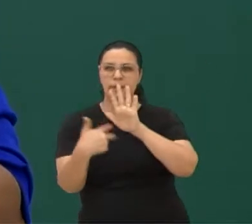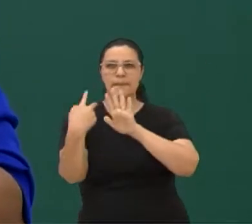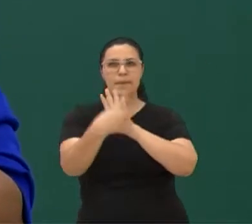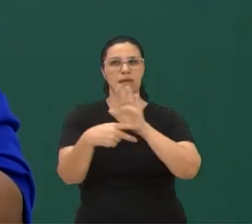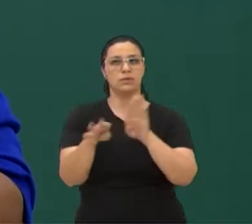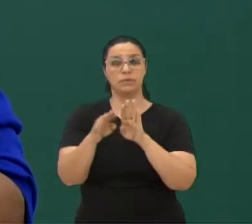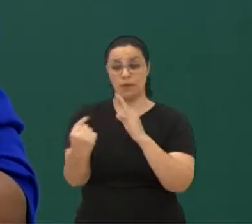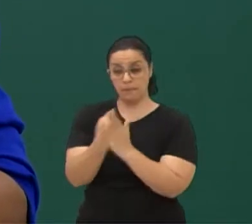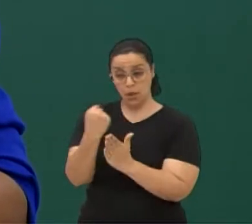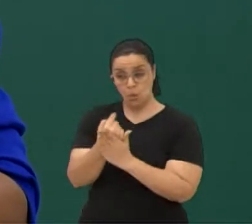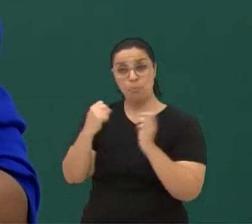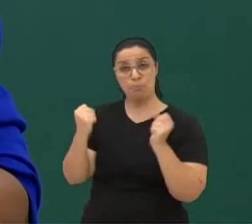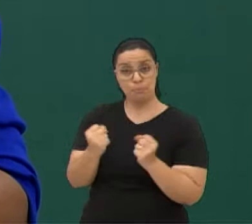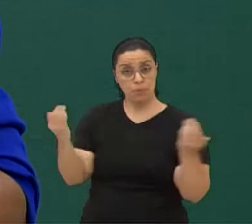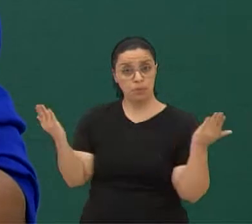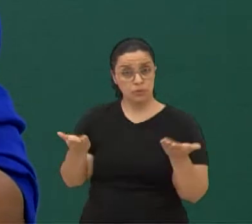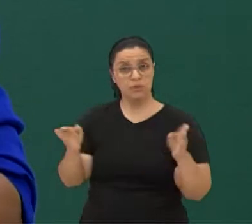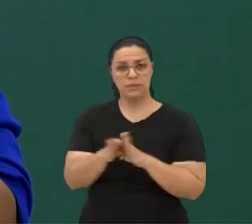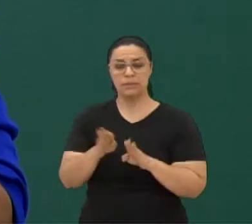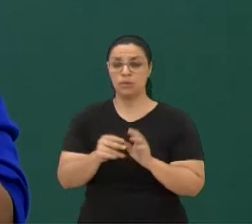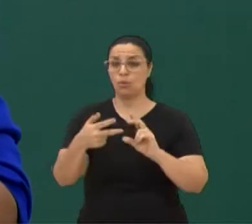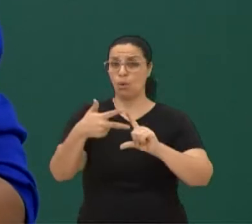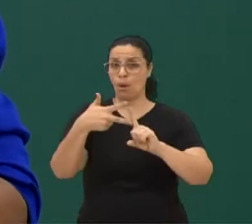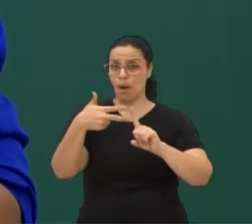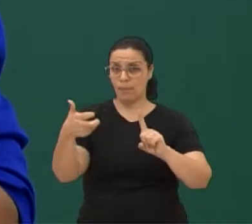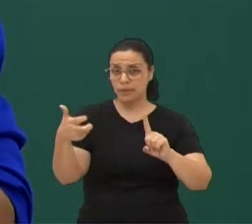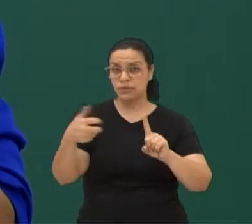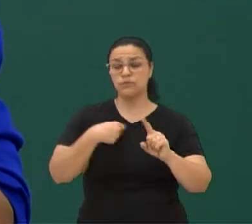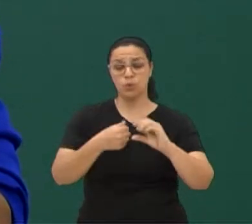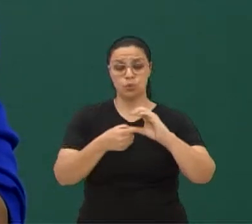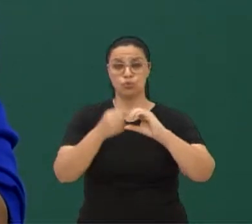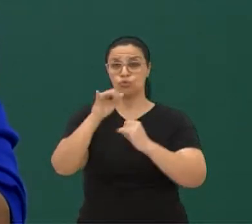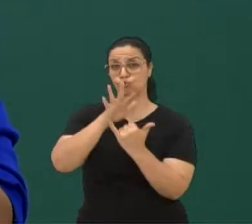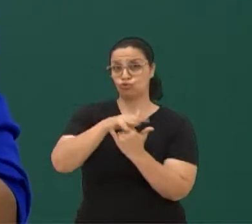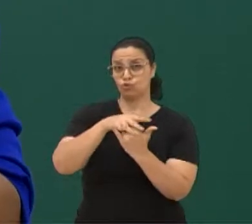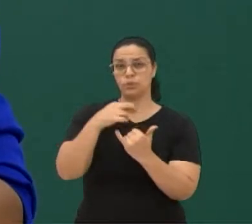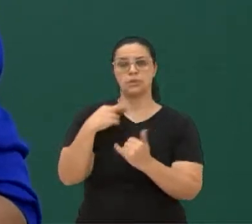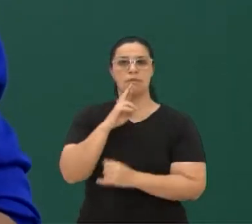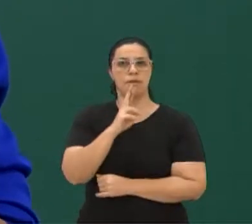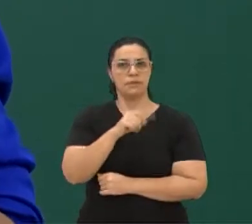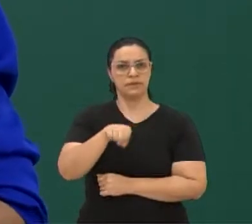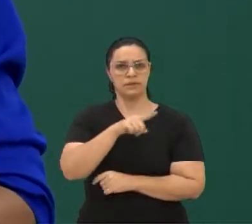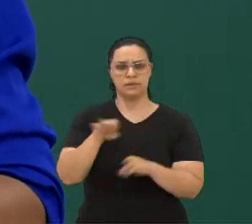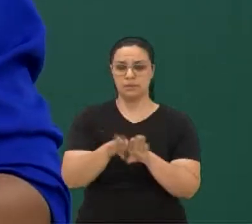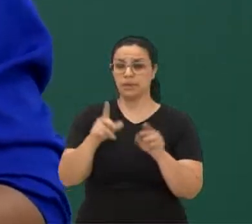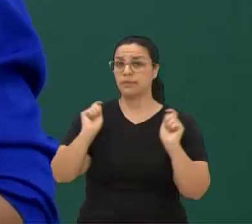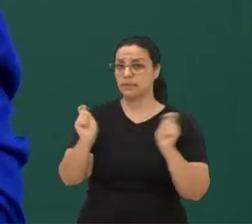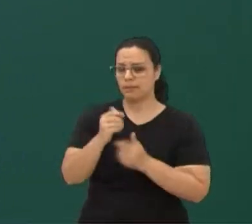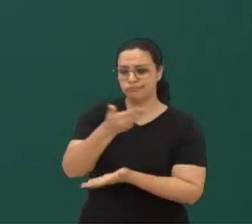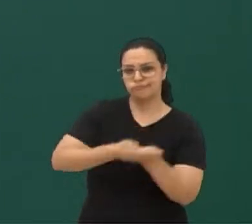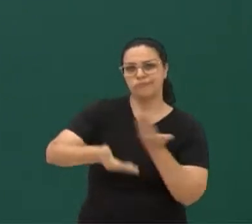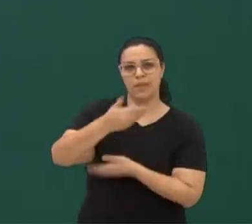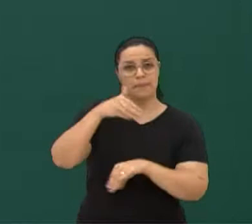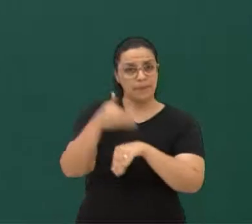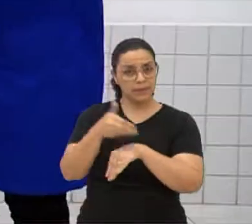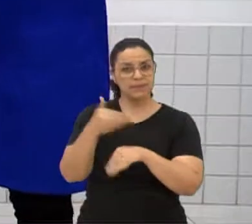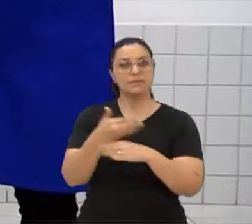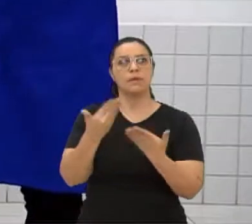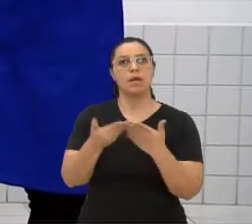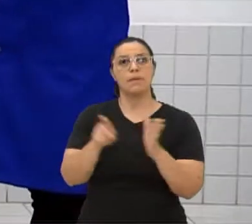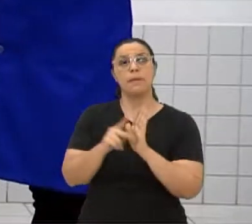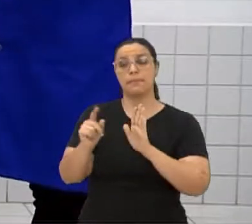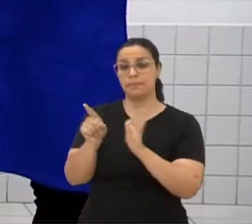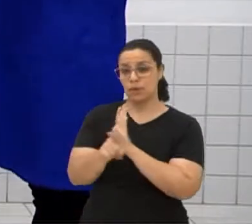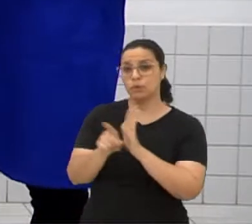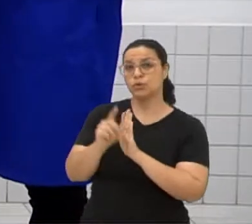já vai mandando pergunta para gente seja no aplicativo lá no YouTube pra gente poder respondendo vai interagir no né participando